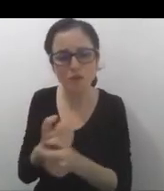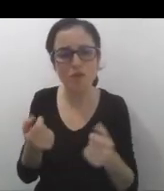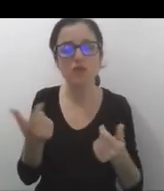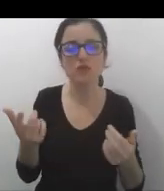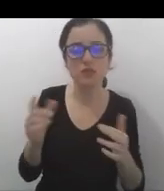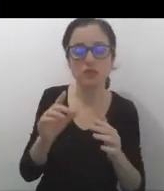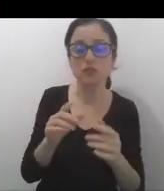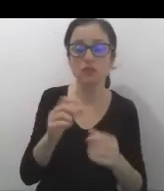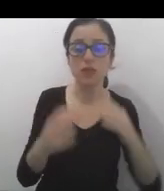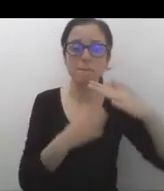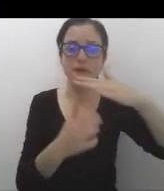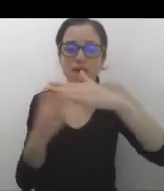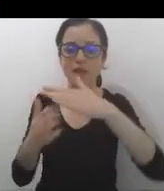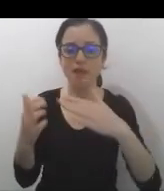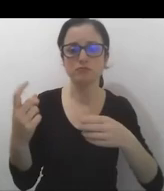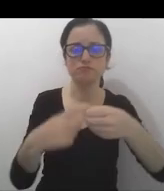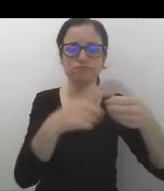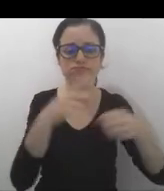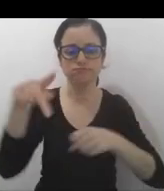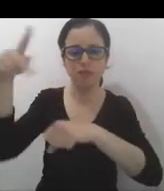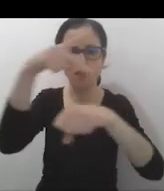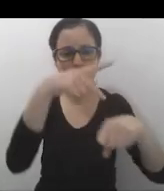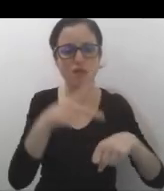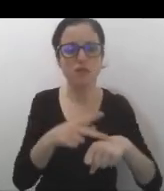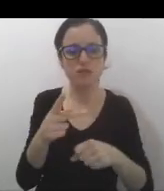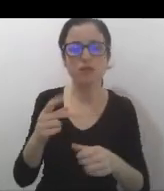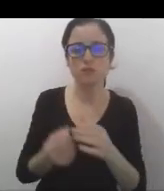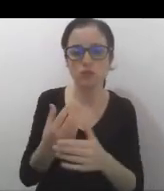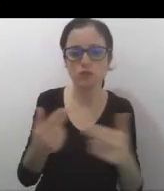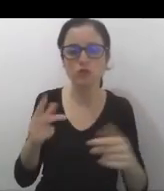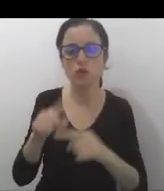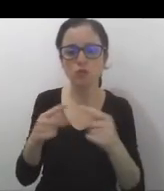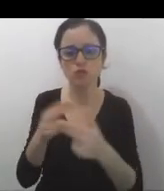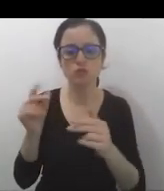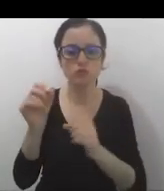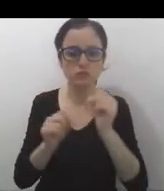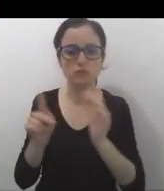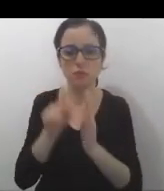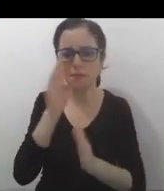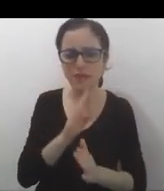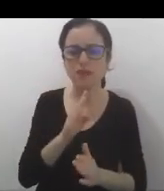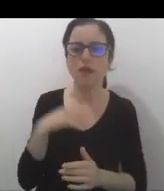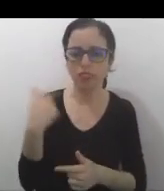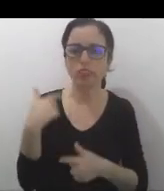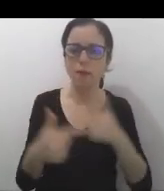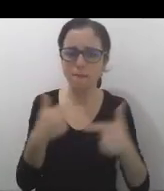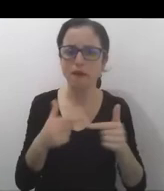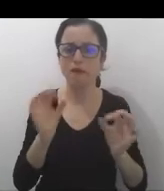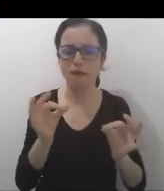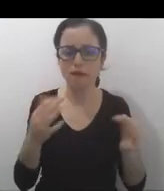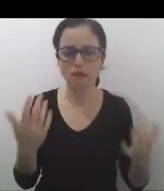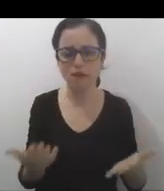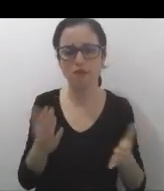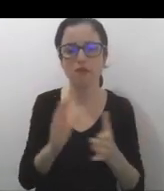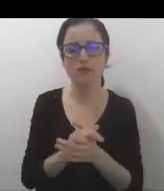objetos industriais no Brasil trabalham, né? Então, a gente não pode fazer essa comparação. Então, nesse sentido, eu concordo totalmente com a ETA. Eu acho que a